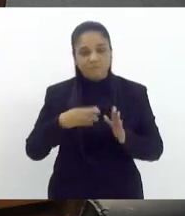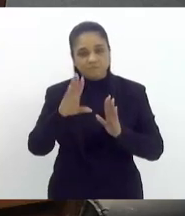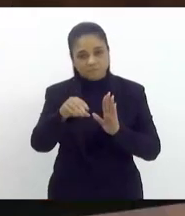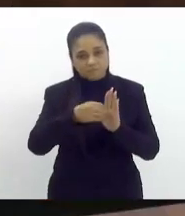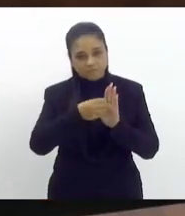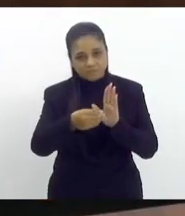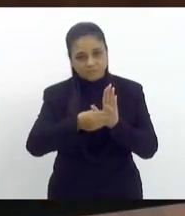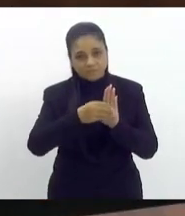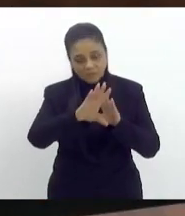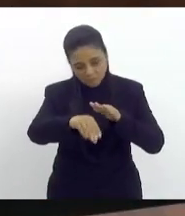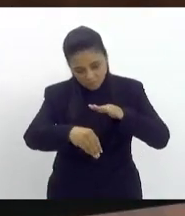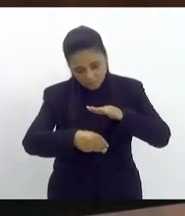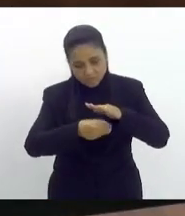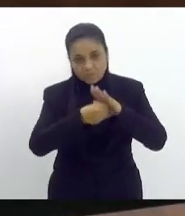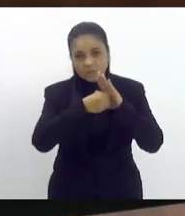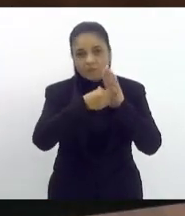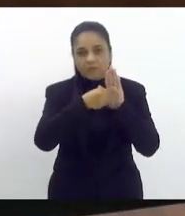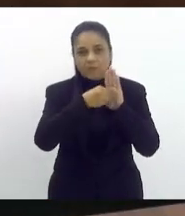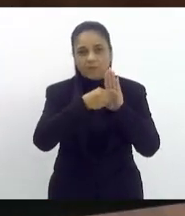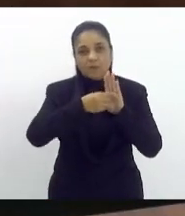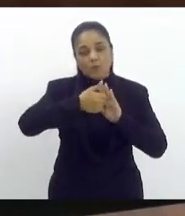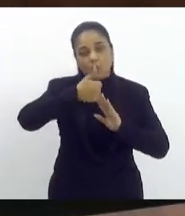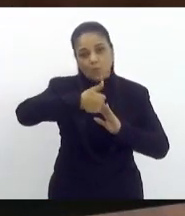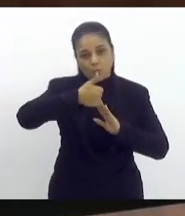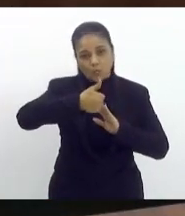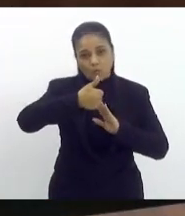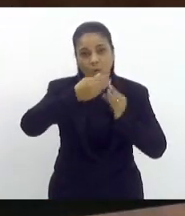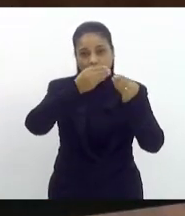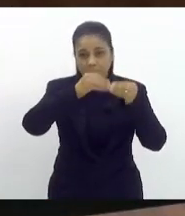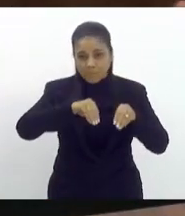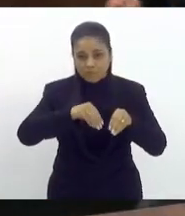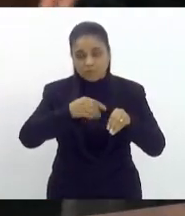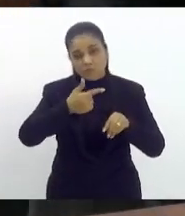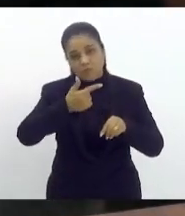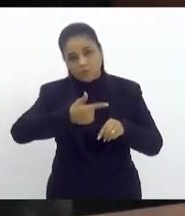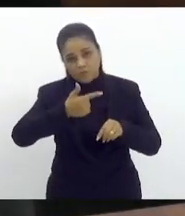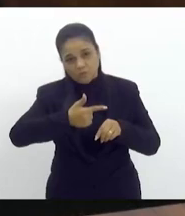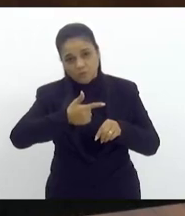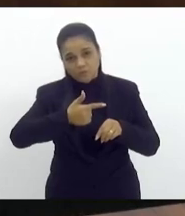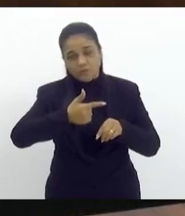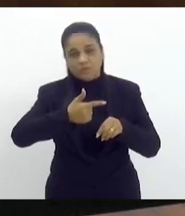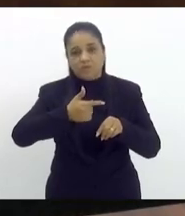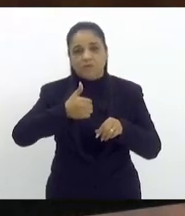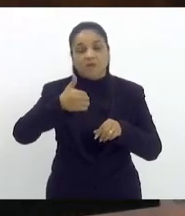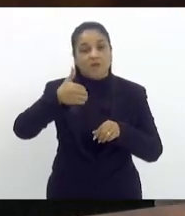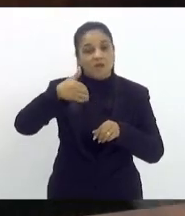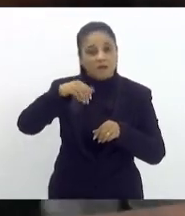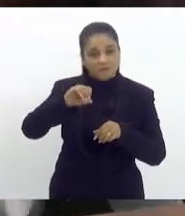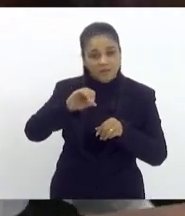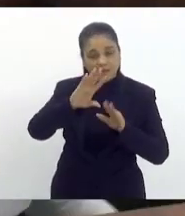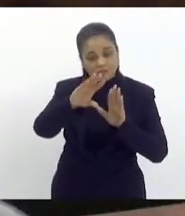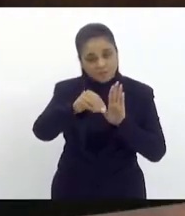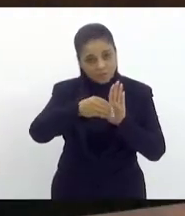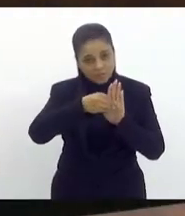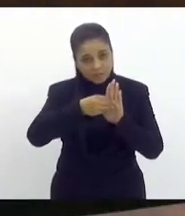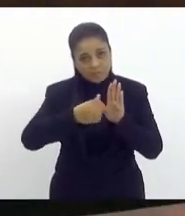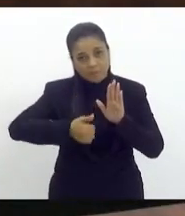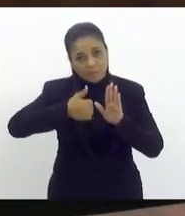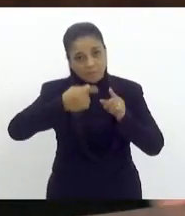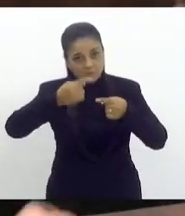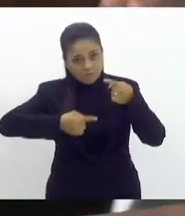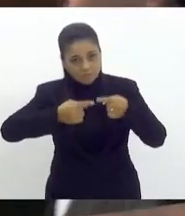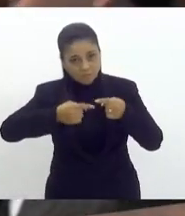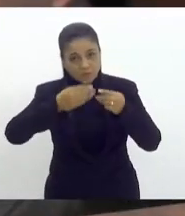é favorável com submenda emenda 1 prejudicada a emenda 2 pela Emenda 10 de plenário em primeira discussão